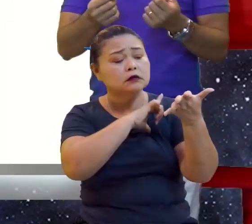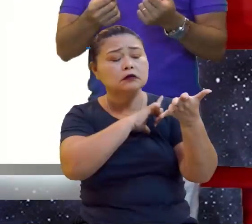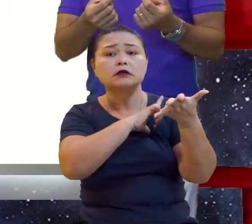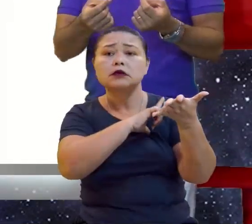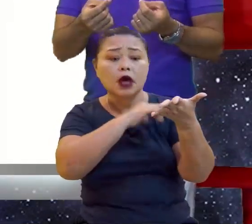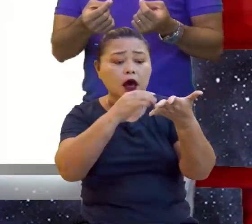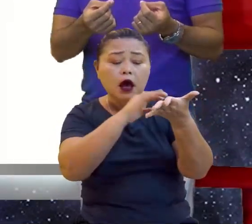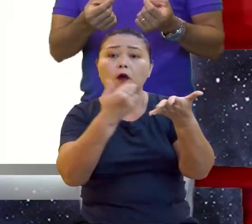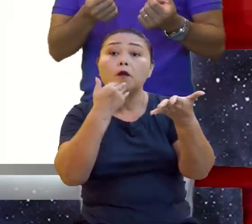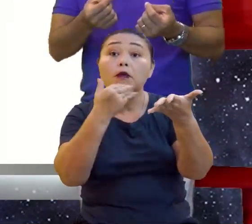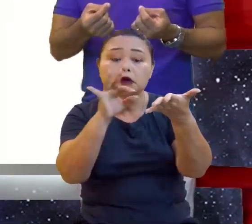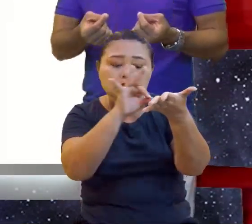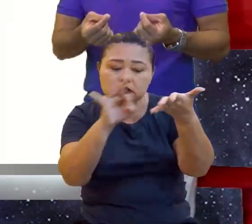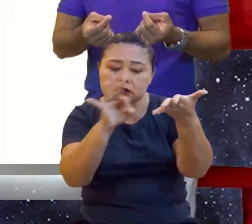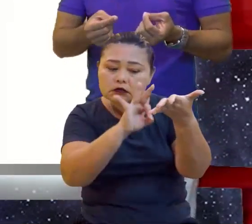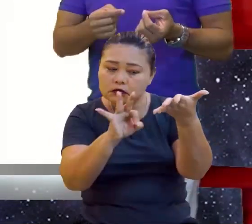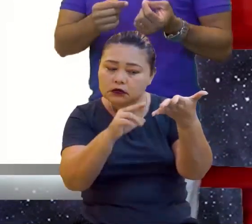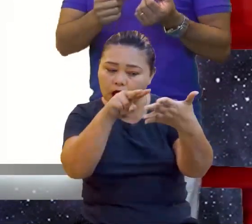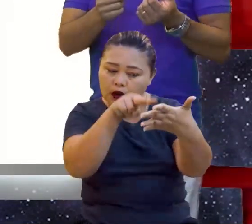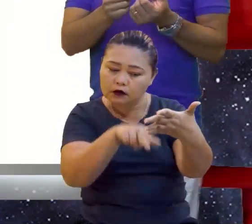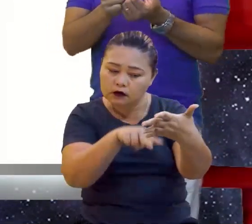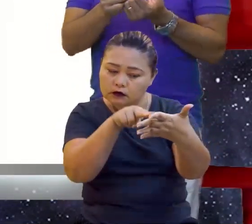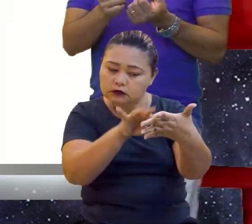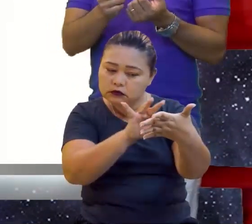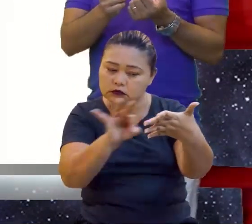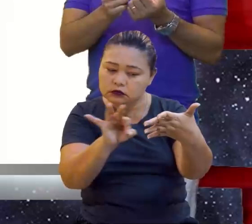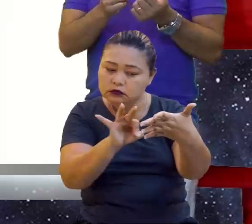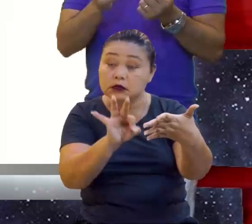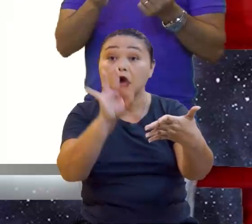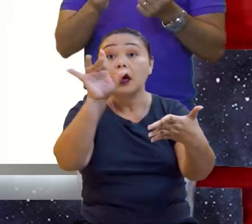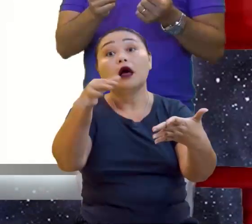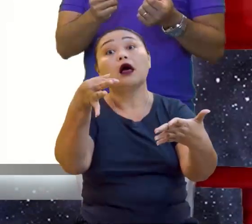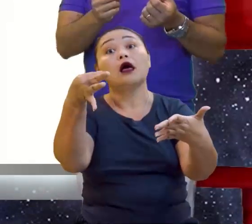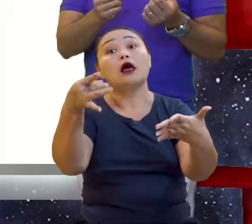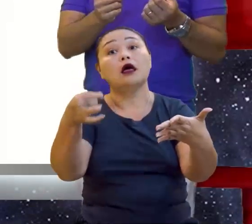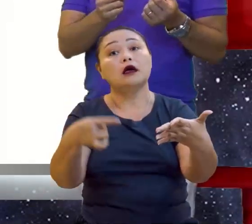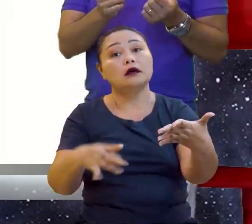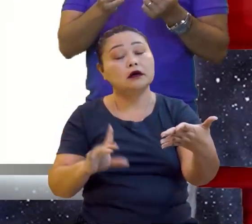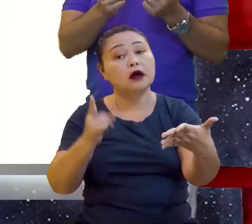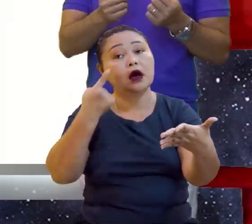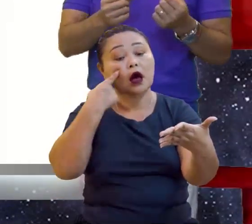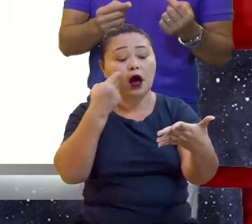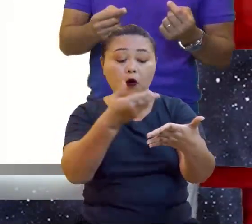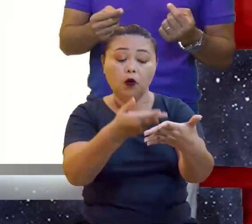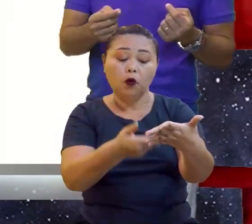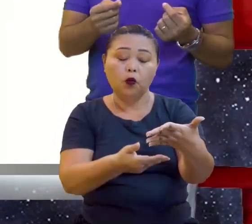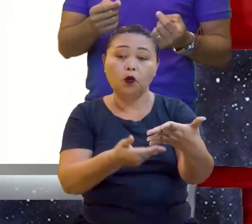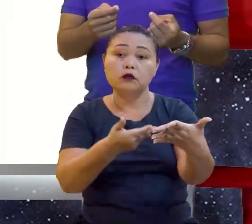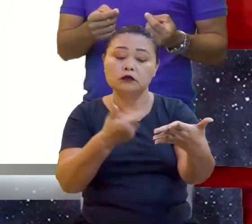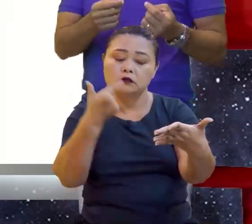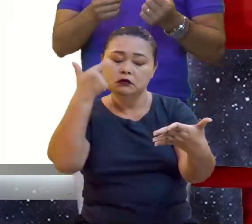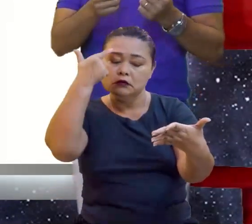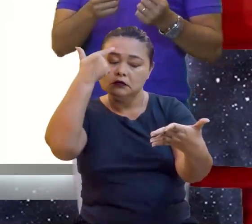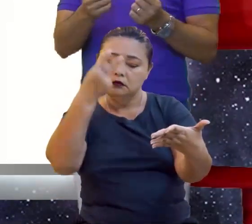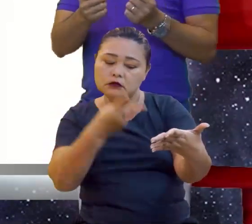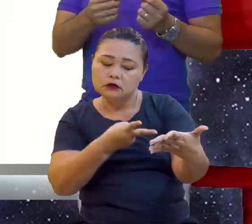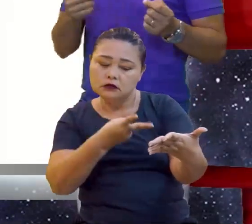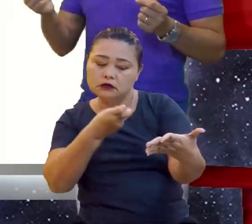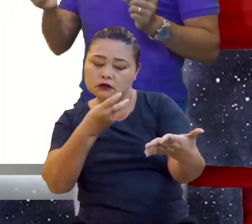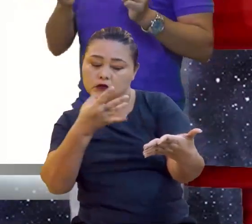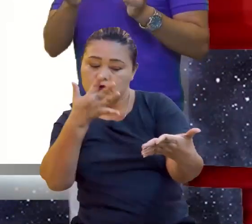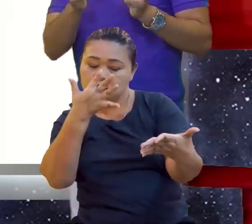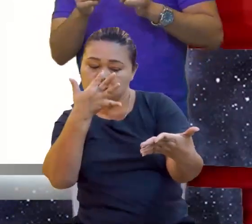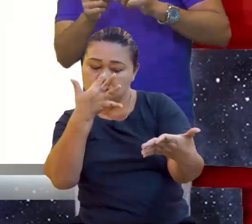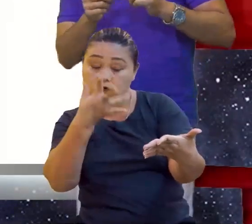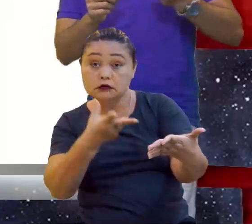que eu preciso destacar na leitura. E aí, o grande detalhe, trabalhar tudo isso de forma intuitiva. Porque eu não posso...